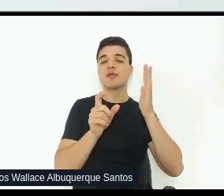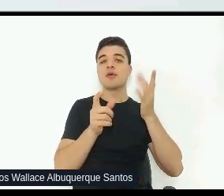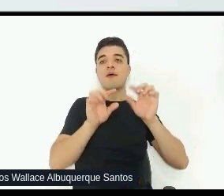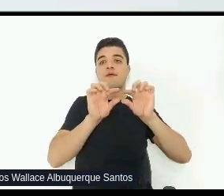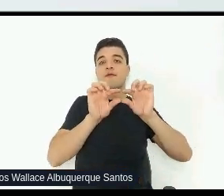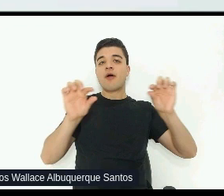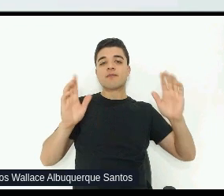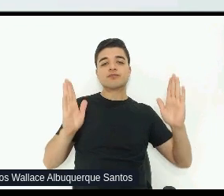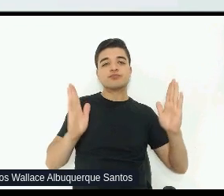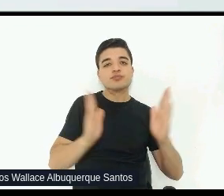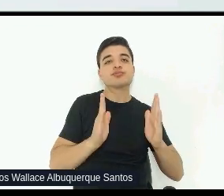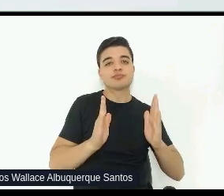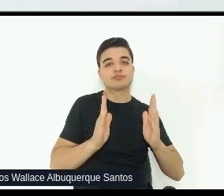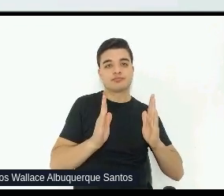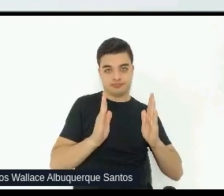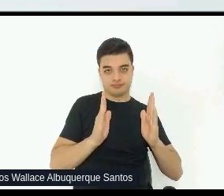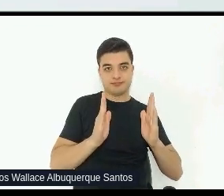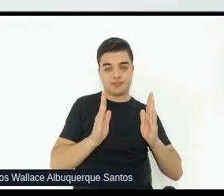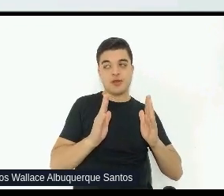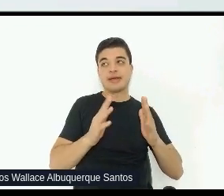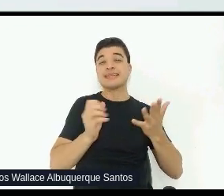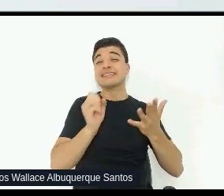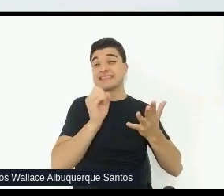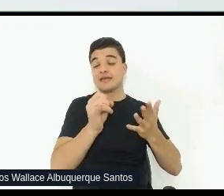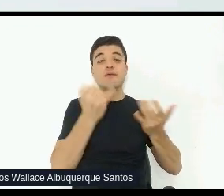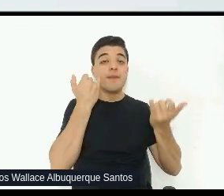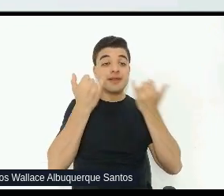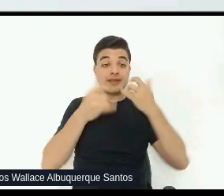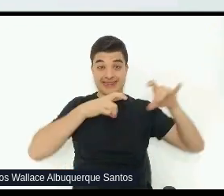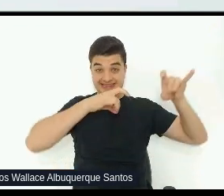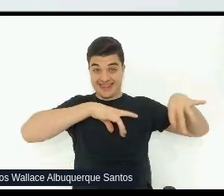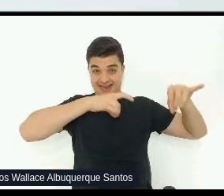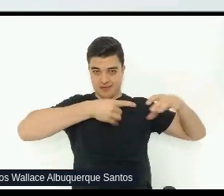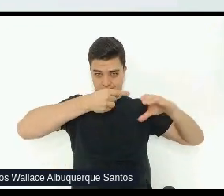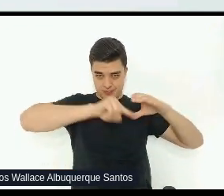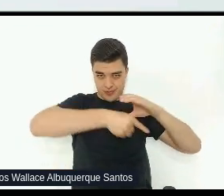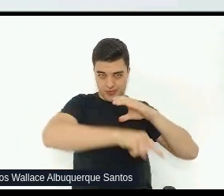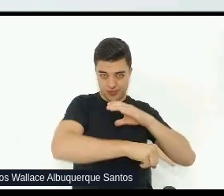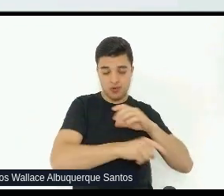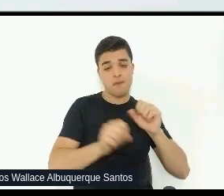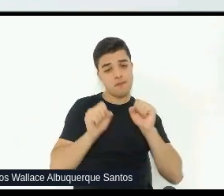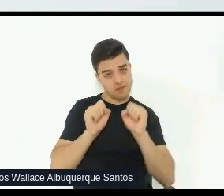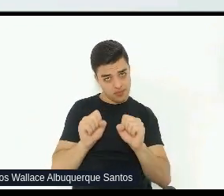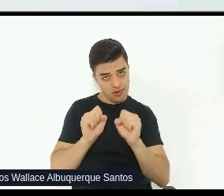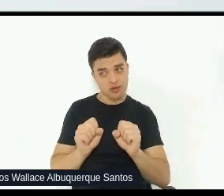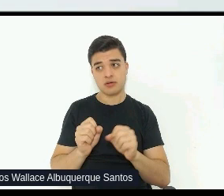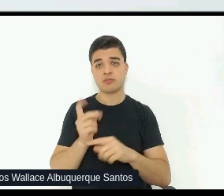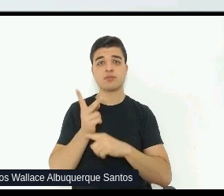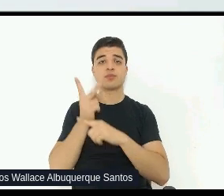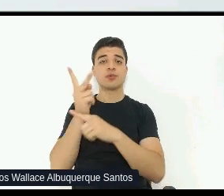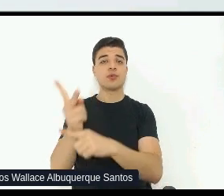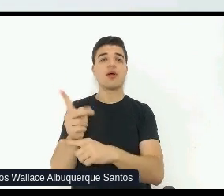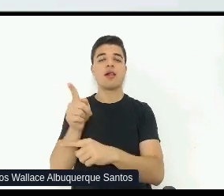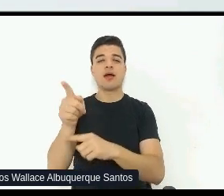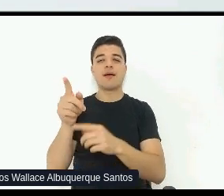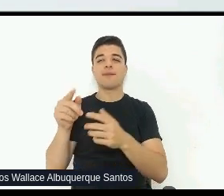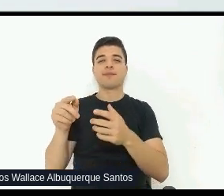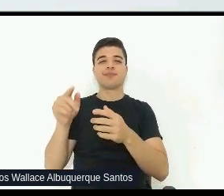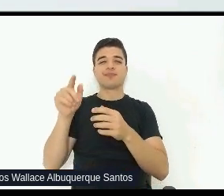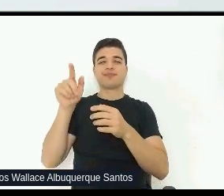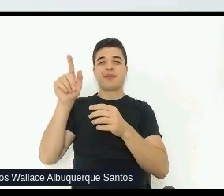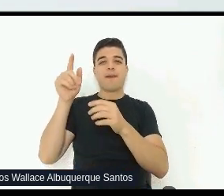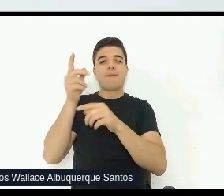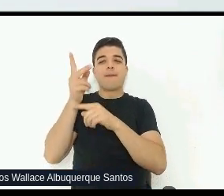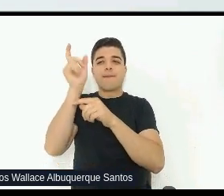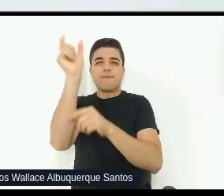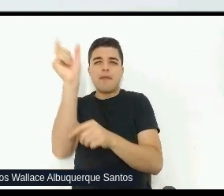ter alguma coisa mais técnica, a gente, por que não trazer um glossário, né? Aqui dentro desse exemplo que eu trouxe da Renner, eles